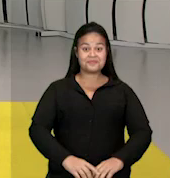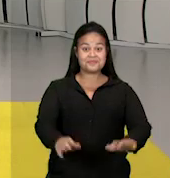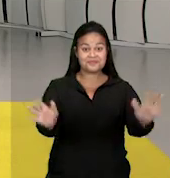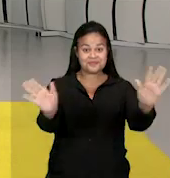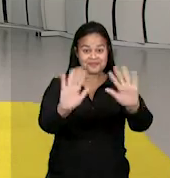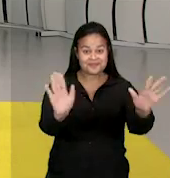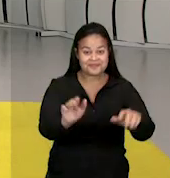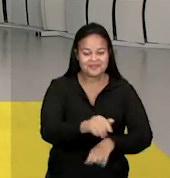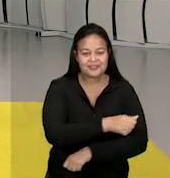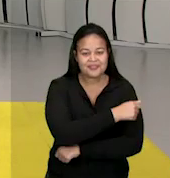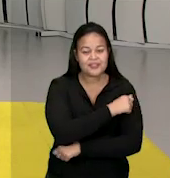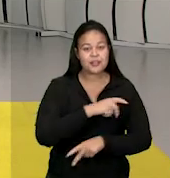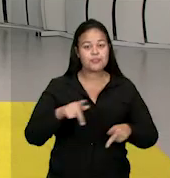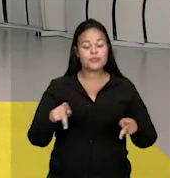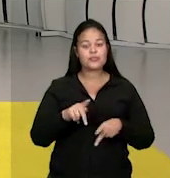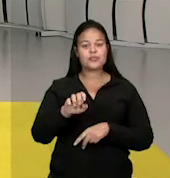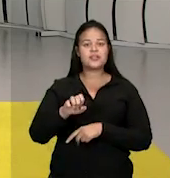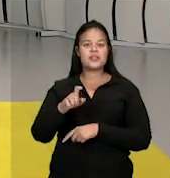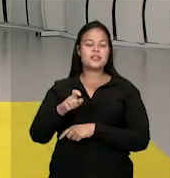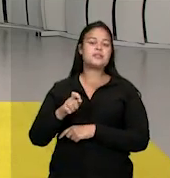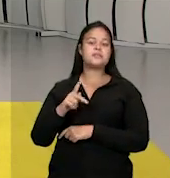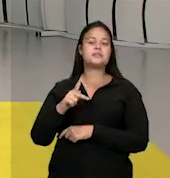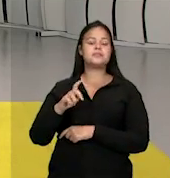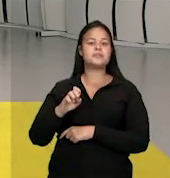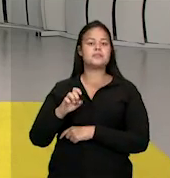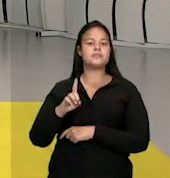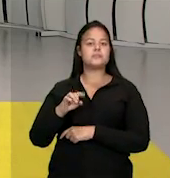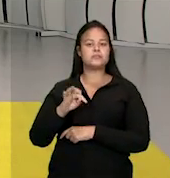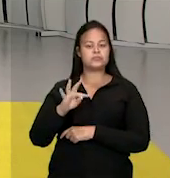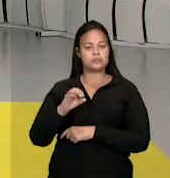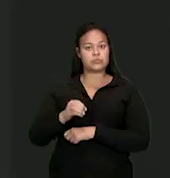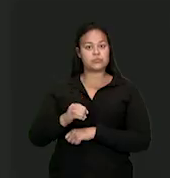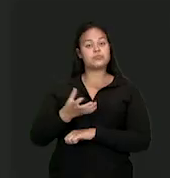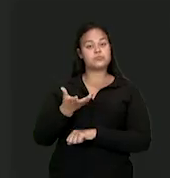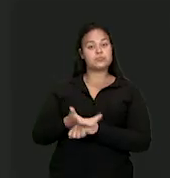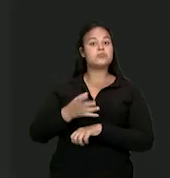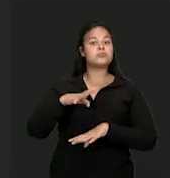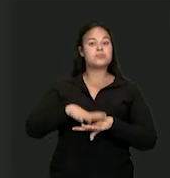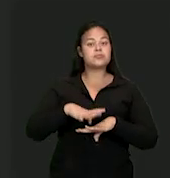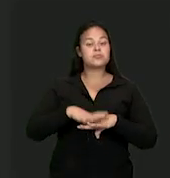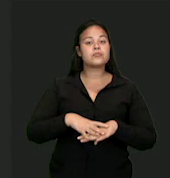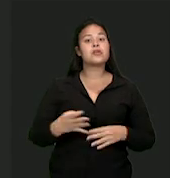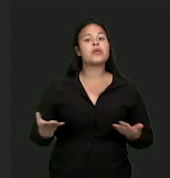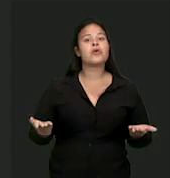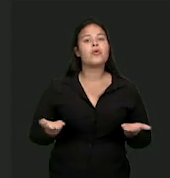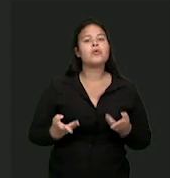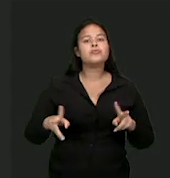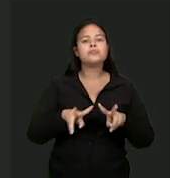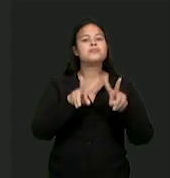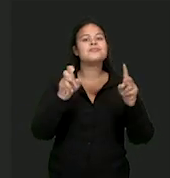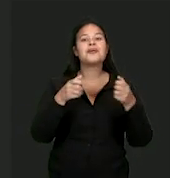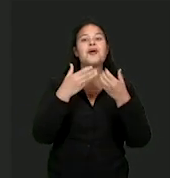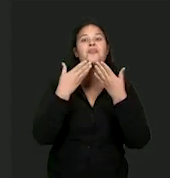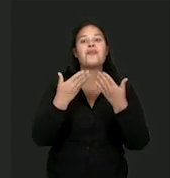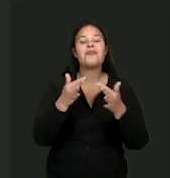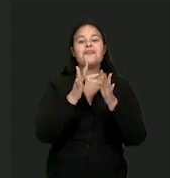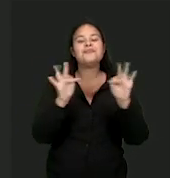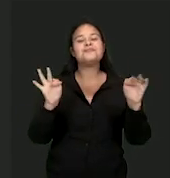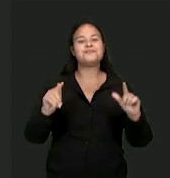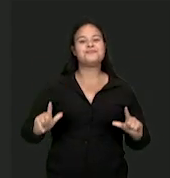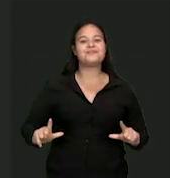Olá, estudantes! Eu sou o professor Expedito, professor de matemática, e hoje nós vamos começar o nosso assunto de